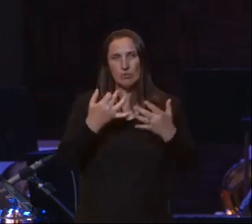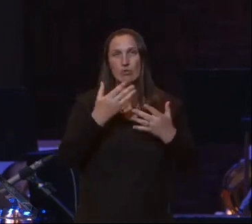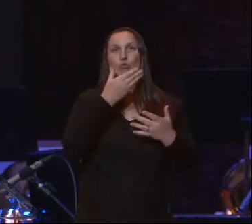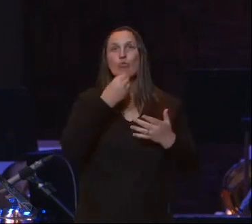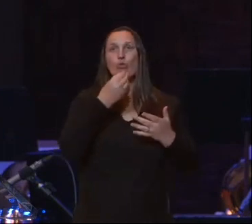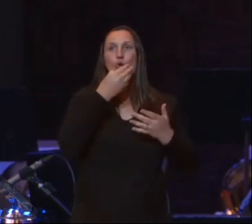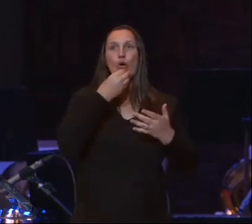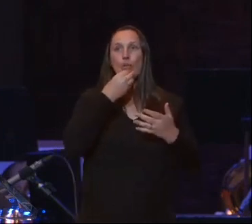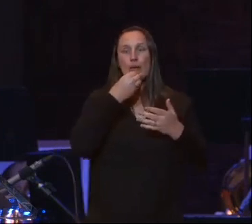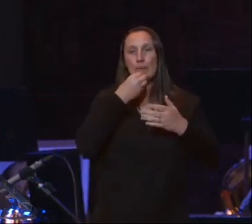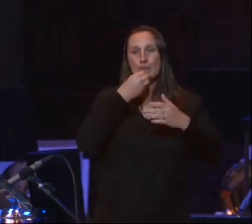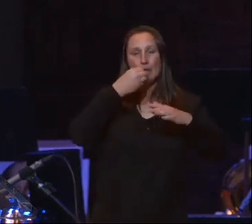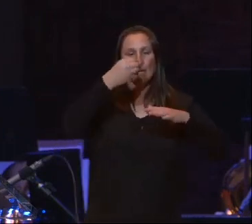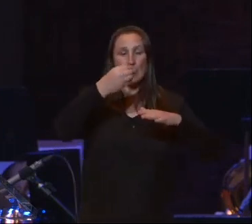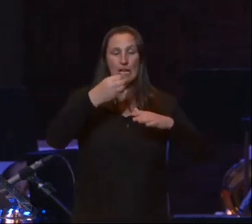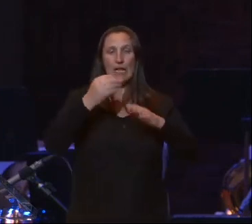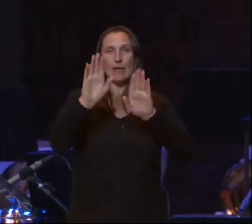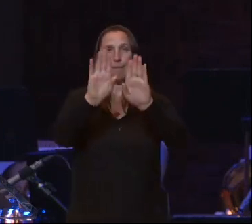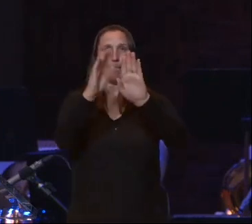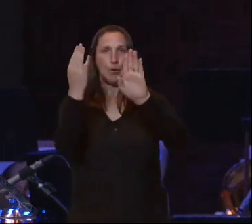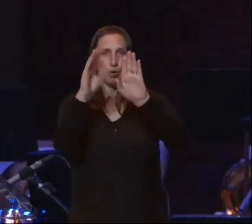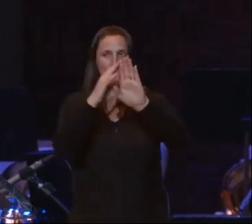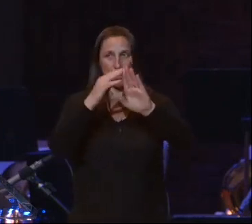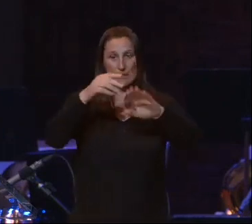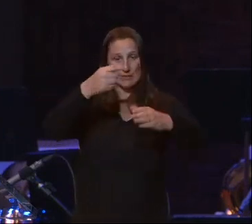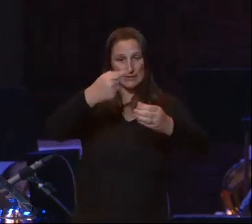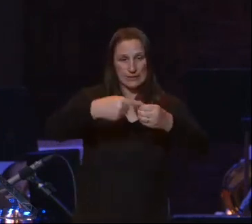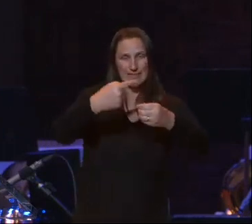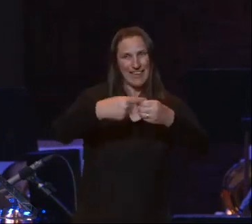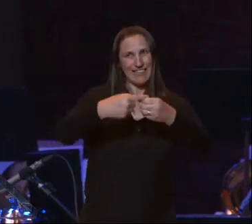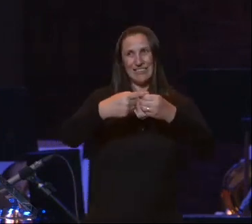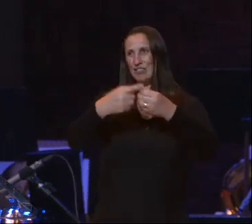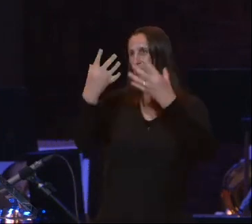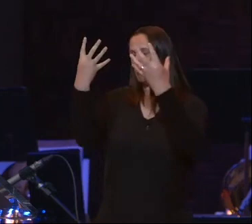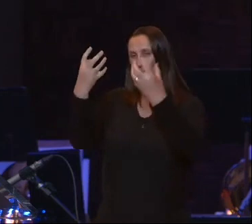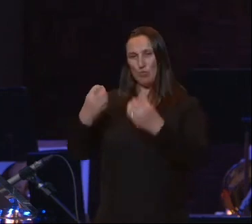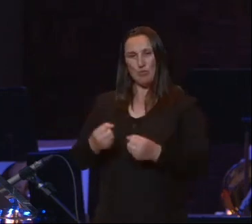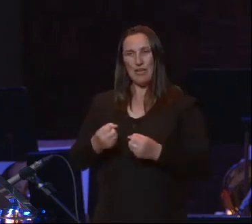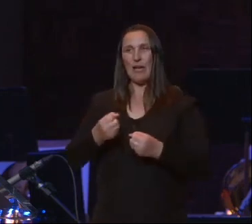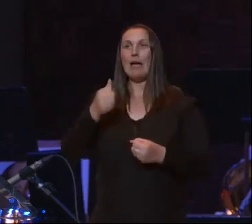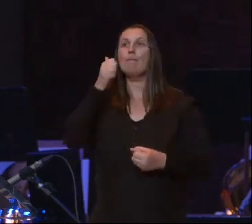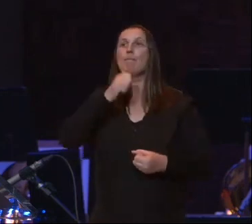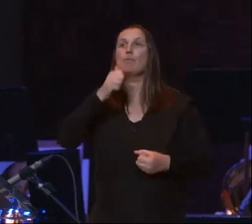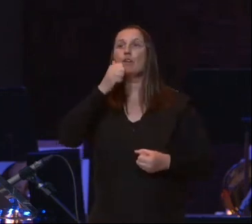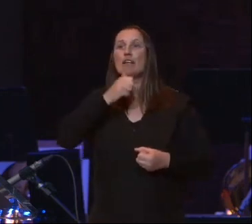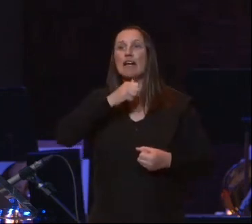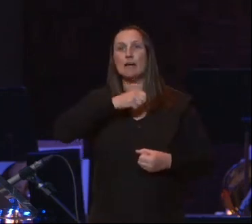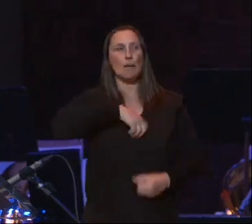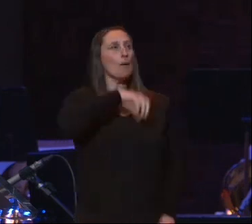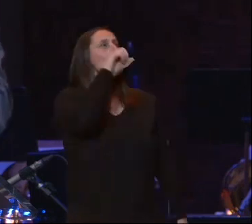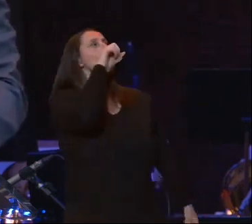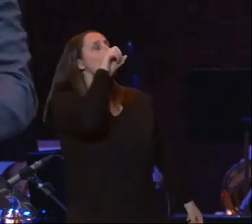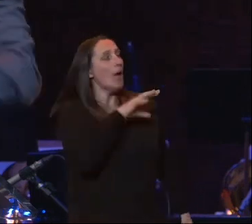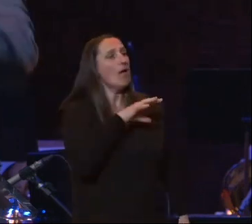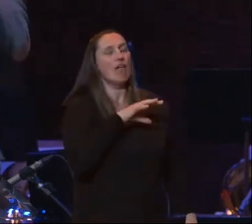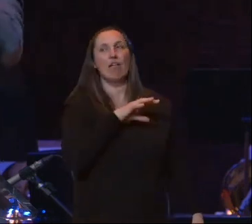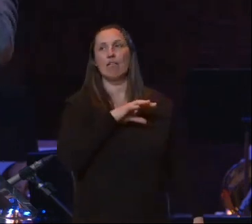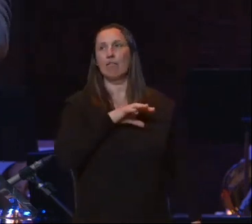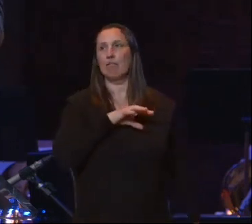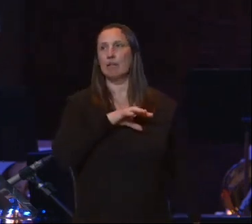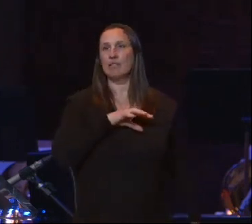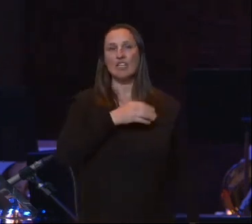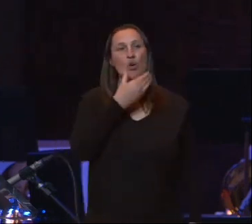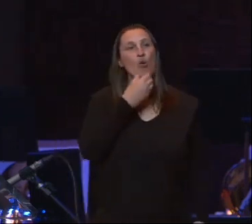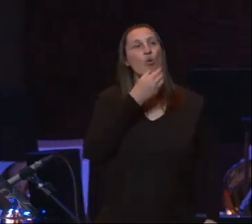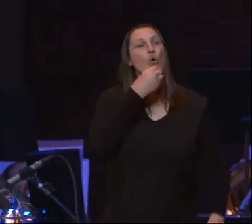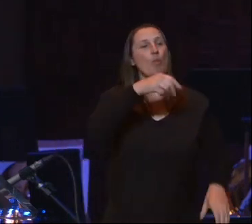tiravam a sua sandália, a mulher que não foi assumida por ele cuspia na sua cara, e ele era chamado o